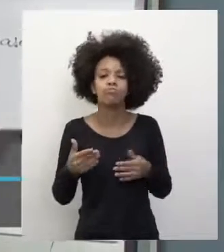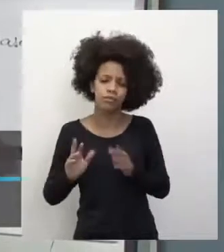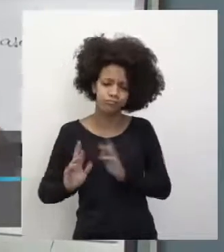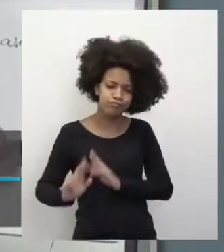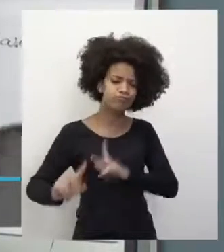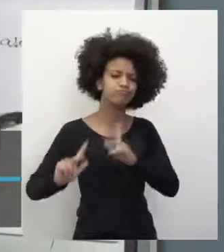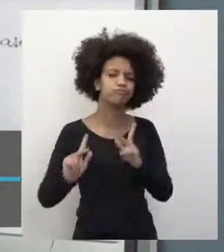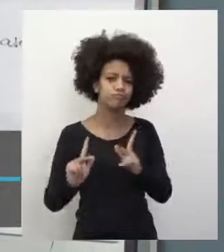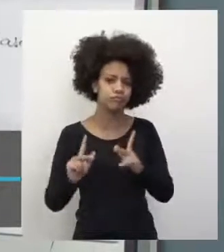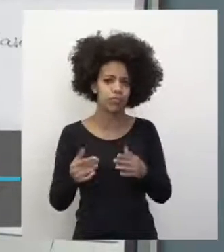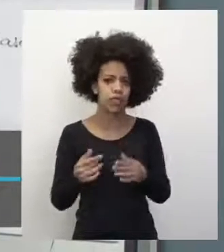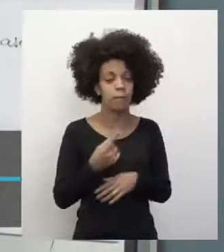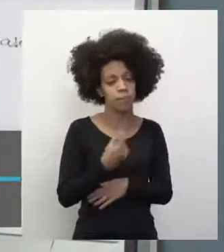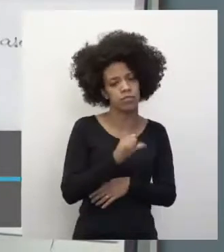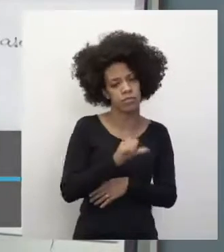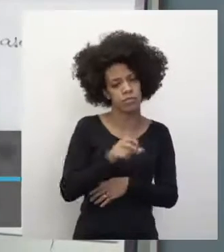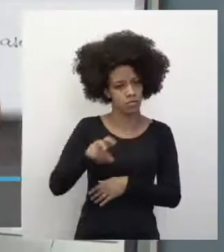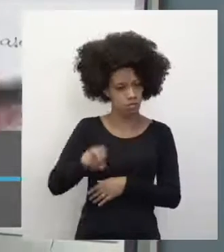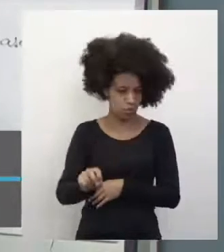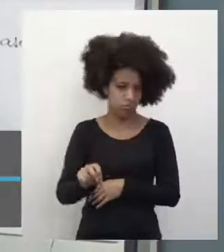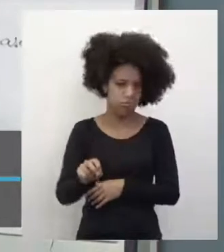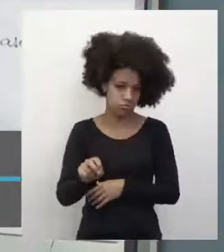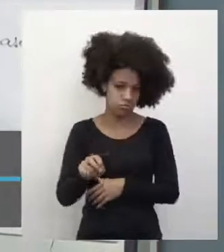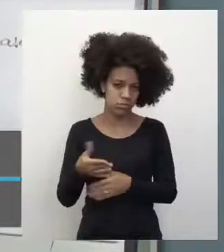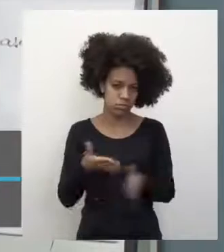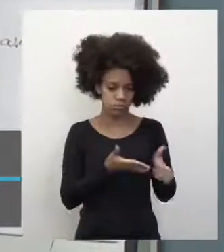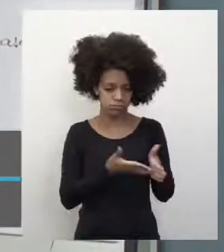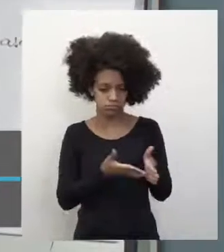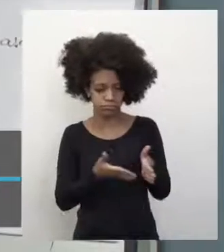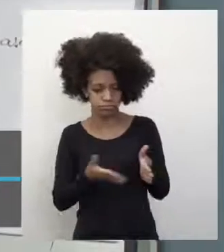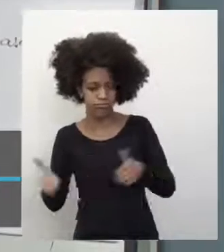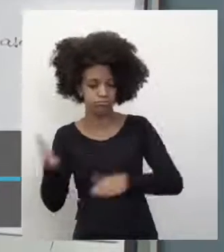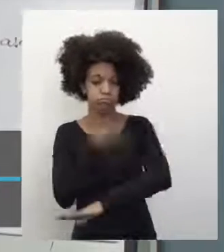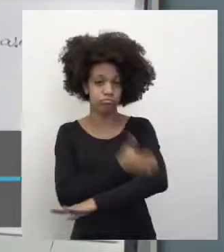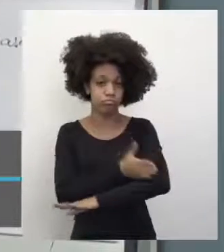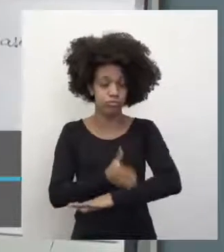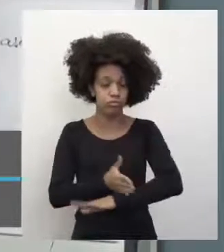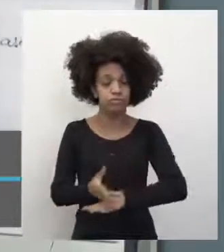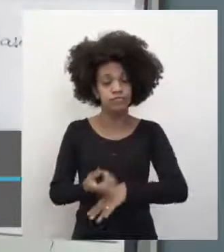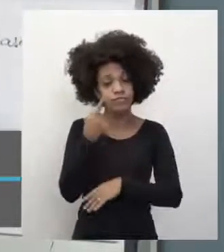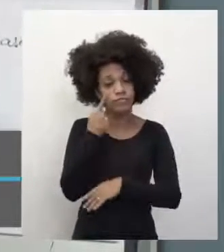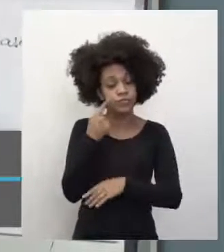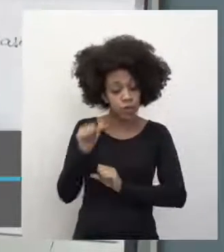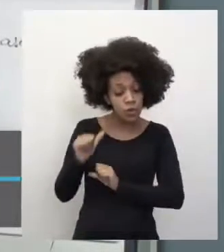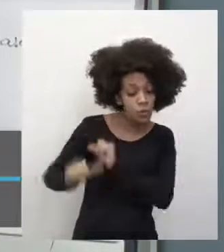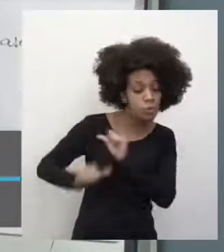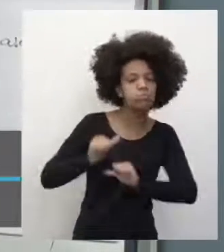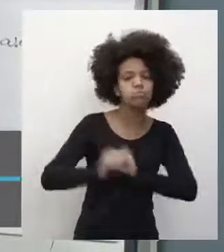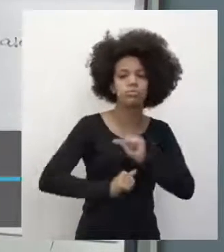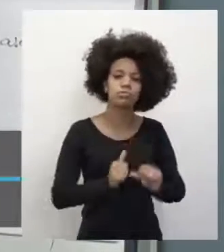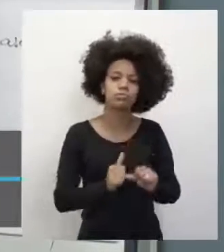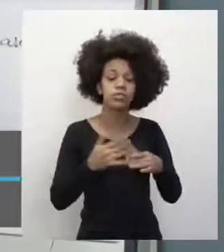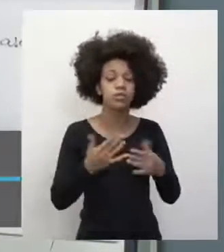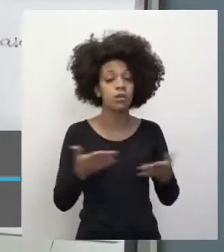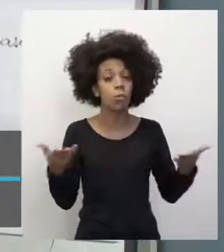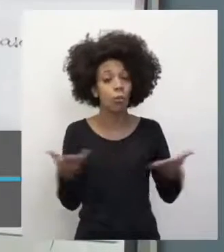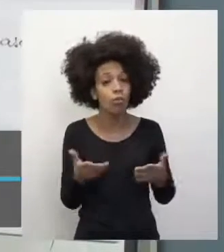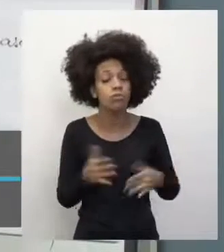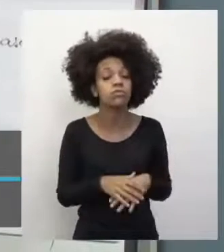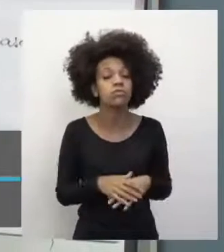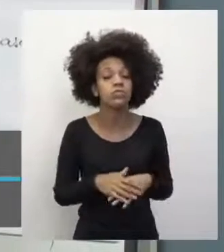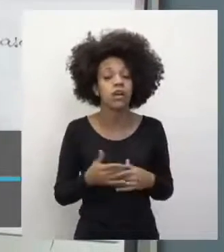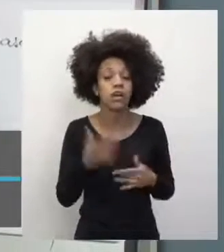A partir aí da década de 50, né, no período contemporâneo, a gente vê toda uma modificação dessa forma. Então, hoje, as